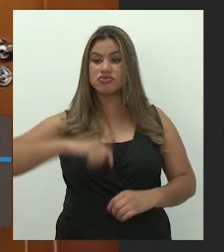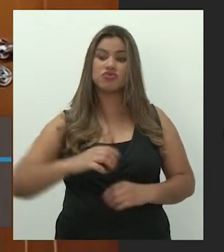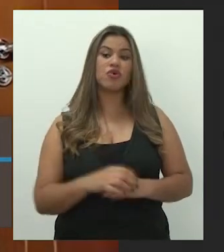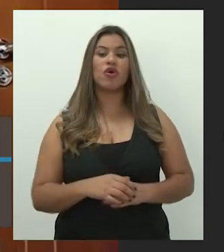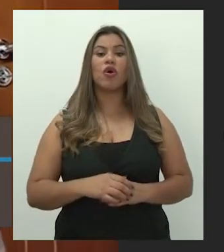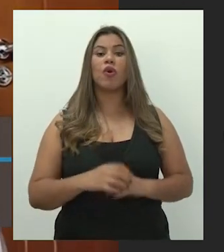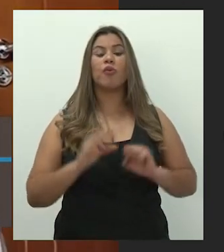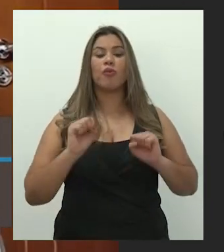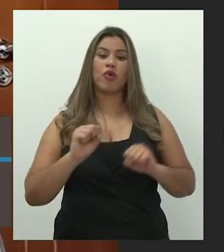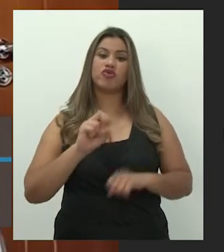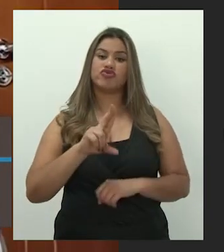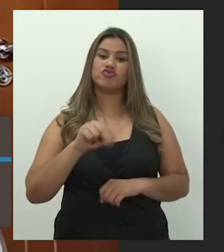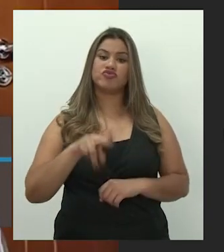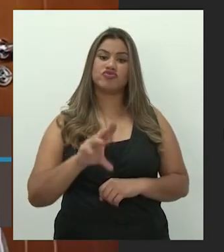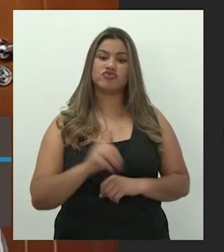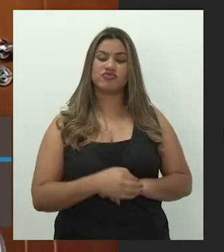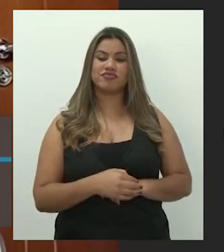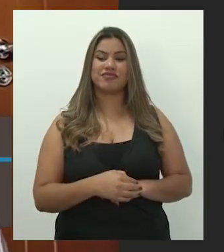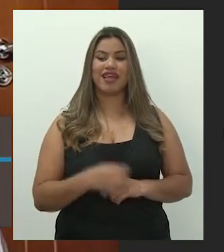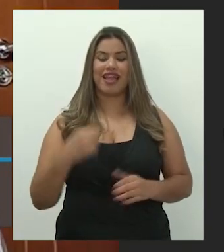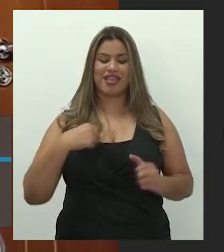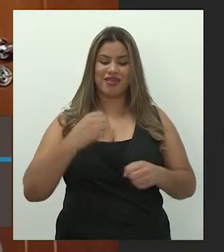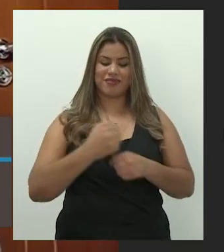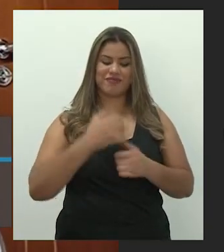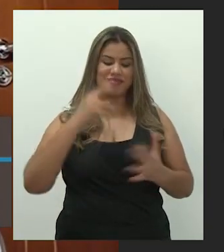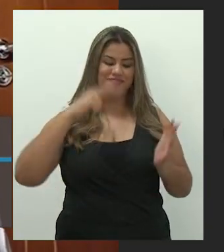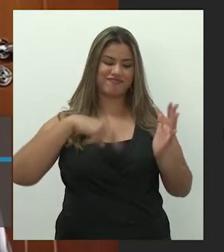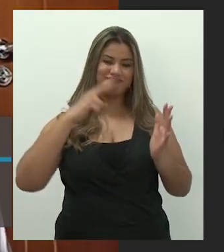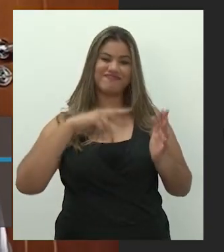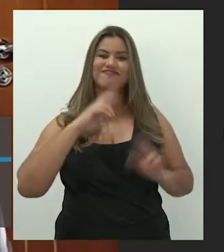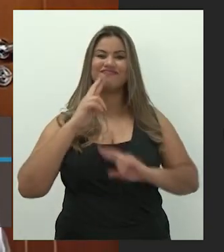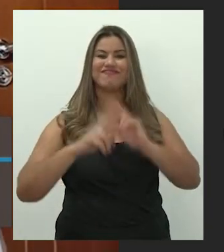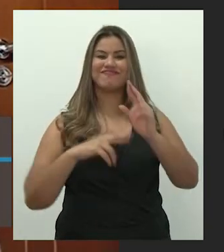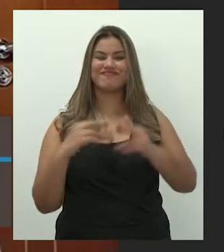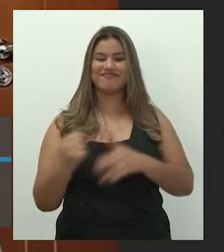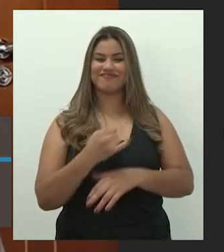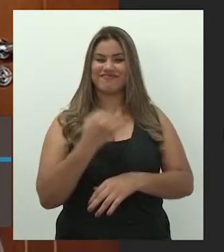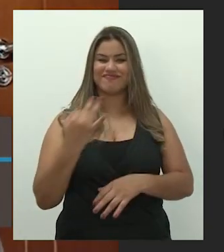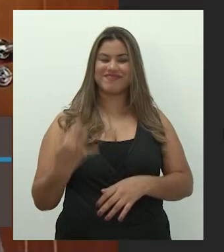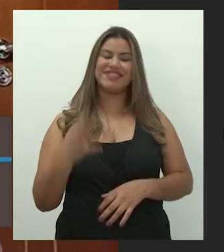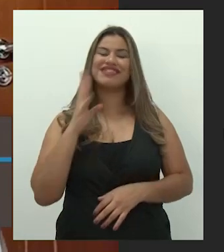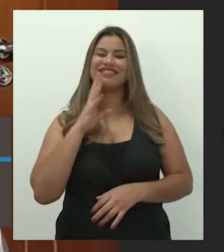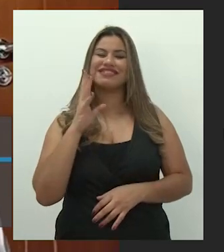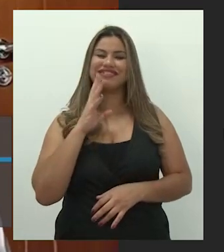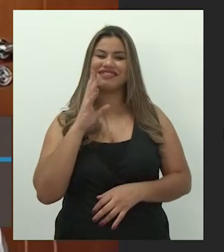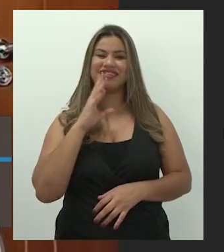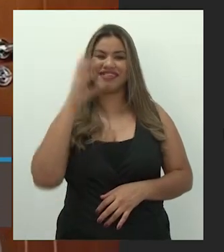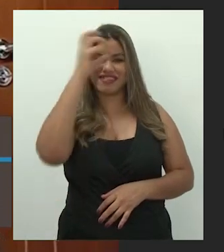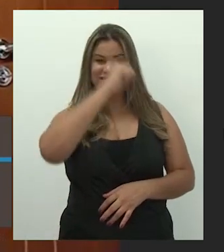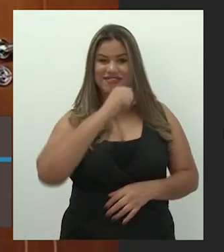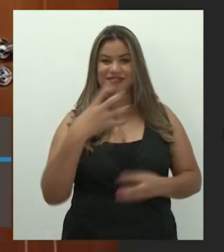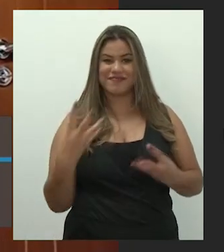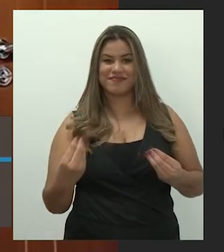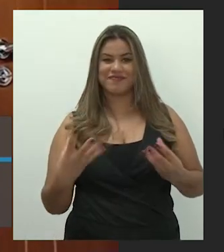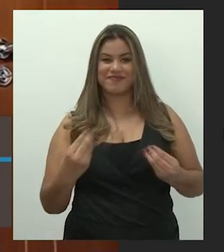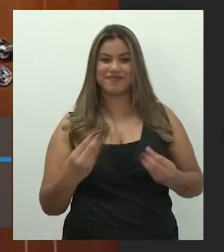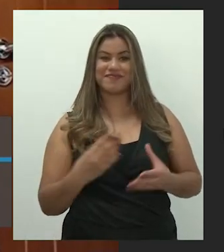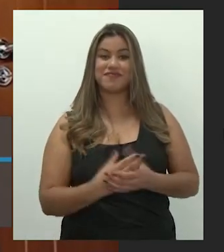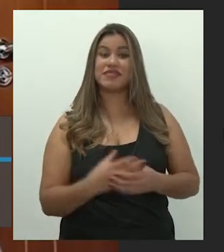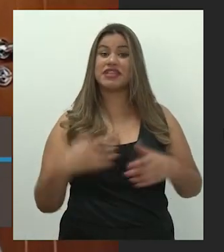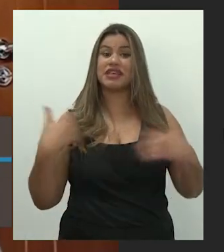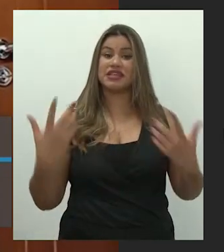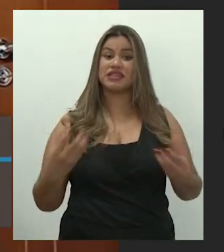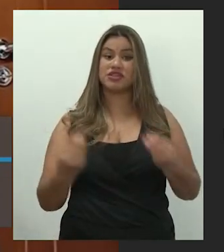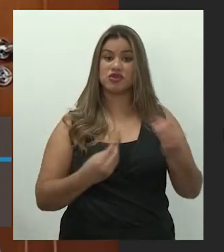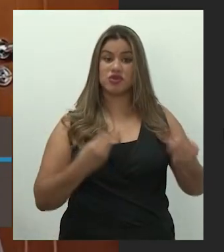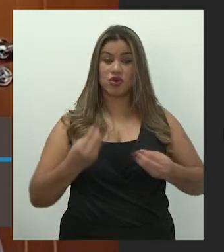Uno. Aí eu estava aqui distraído olhando as respostas, é muito bom ficar vendo vocês, pessoal, aprendo muito, tá? E aí, pessoal,